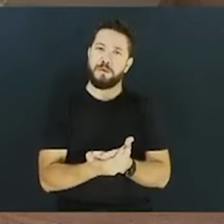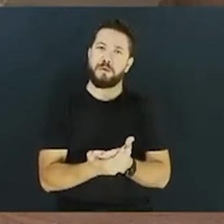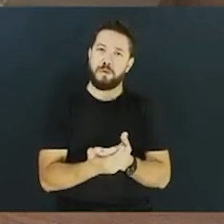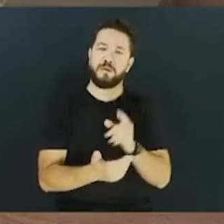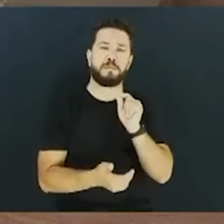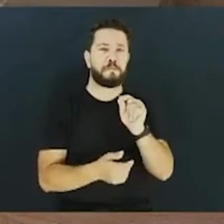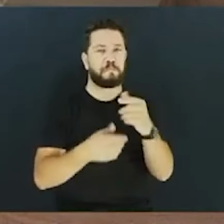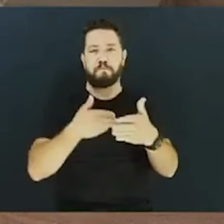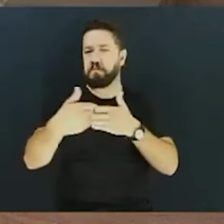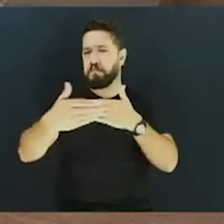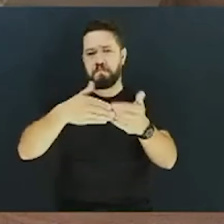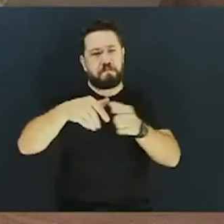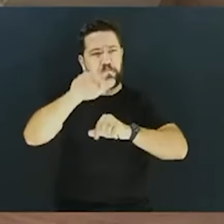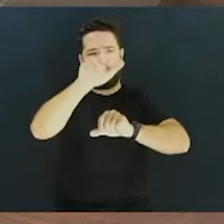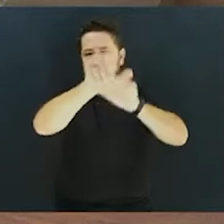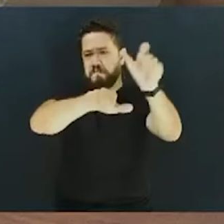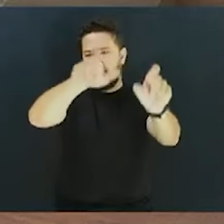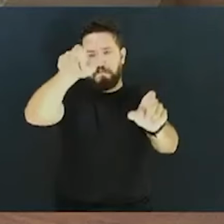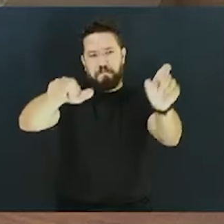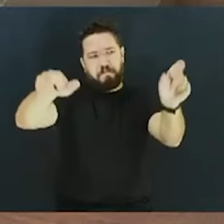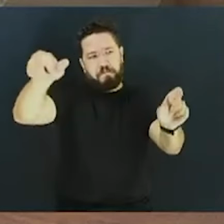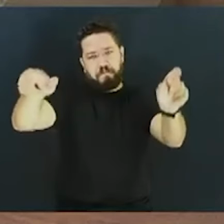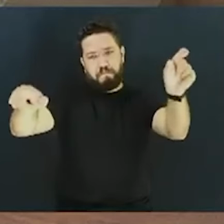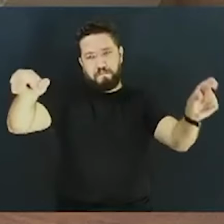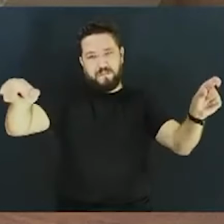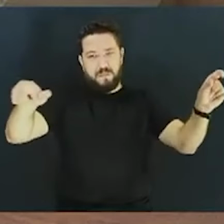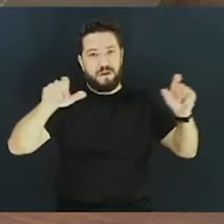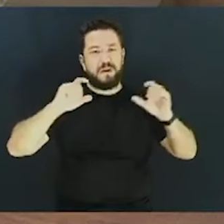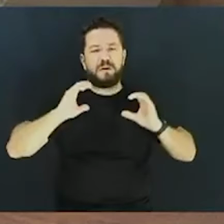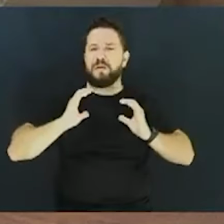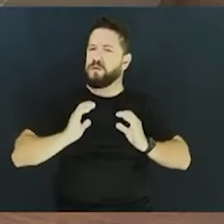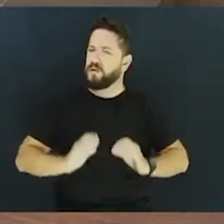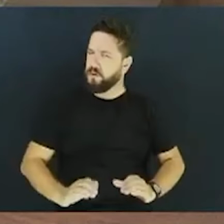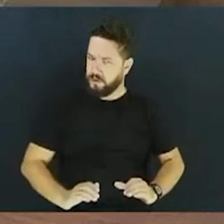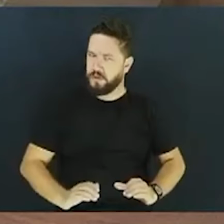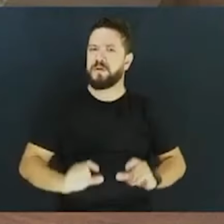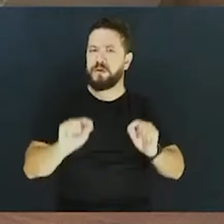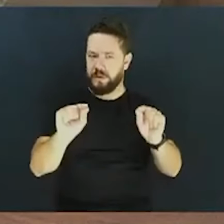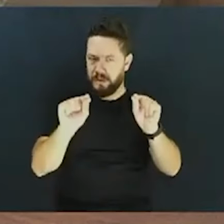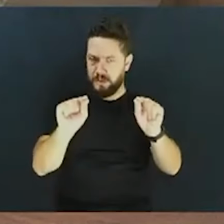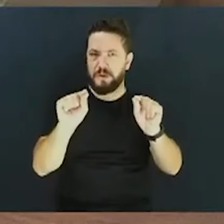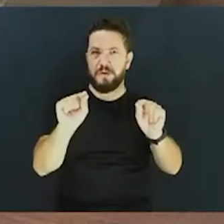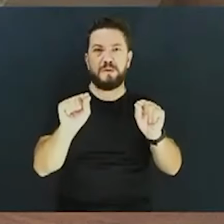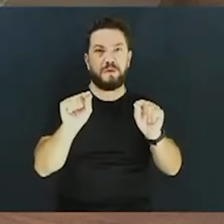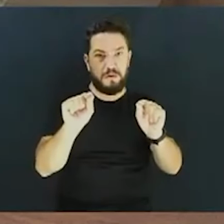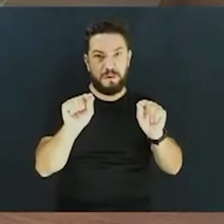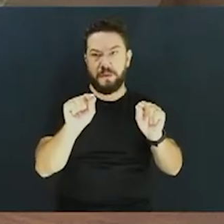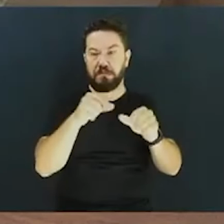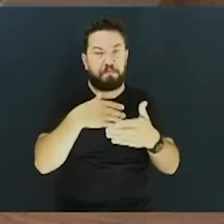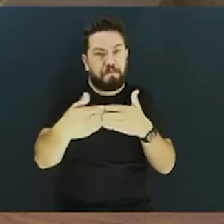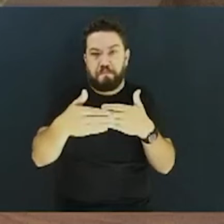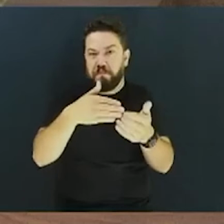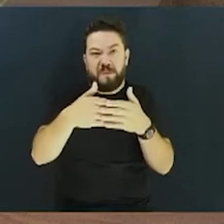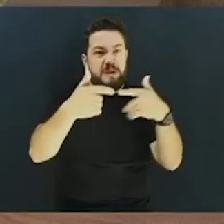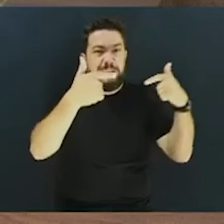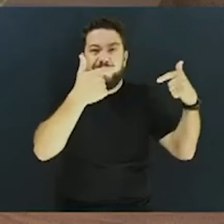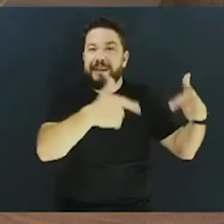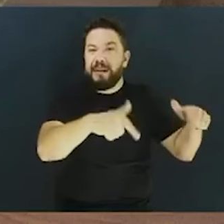independente de ocuparmos um cargo no parlamento, no executivo, em algum setor do